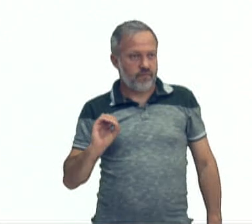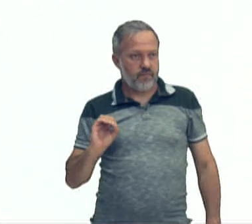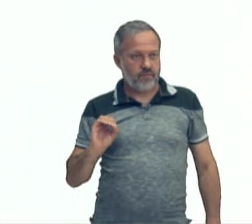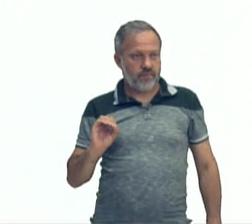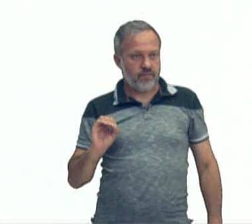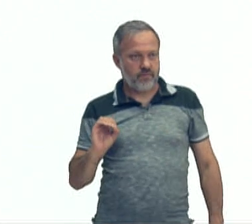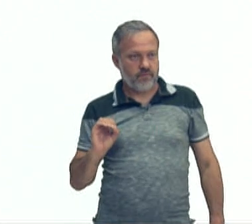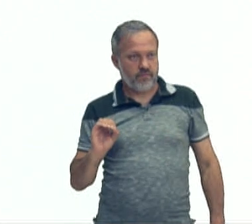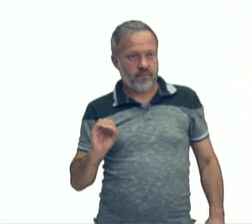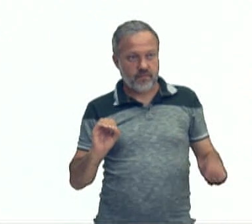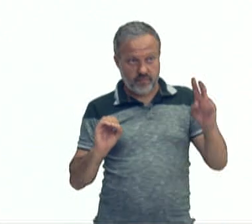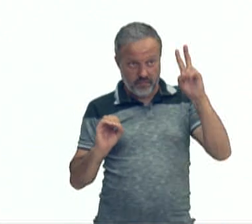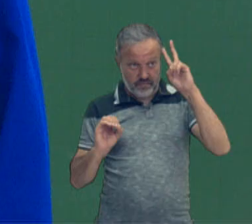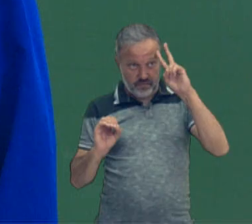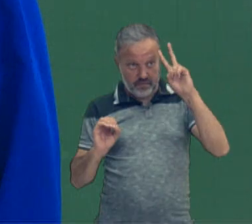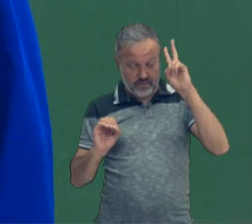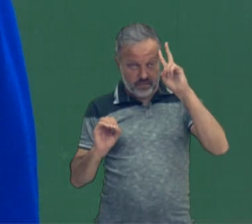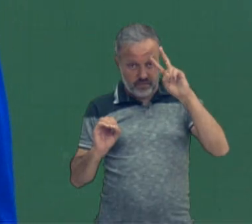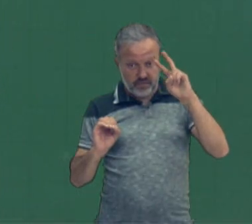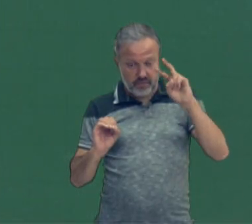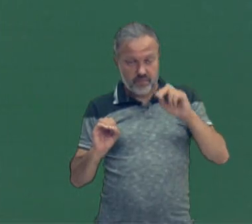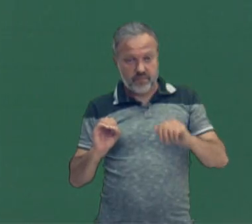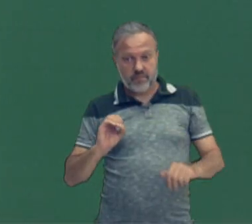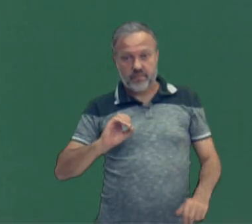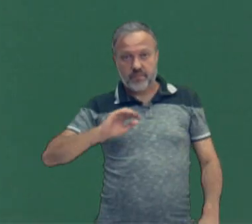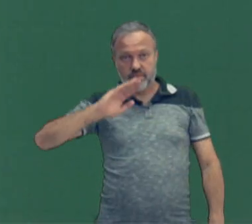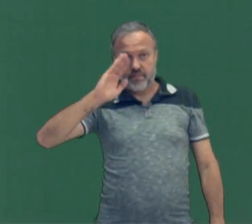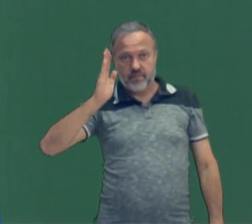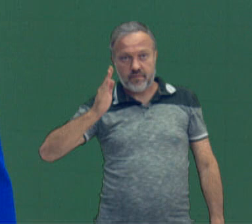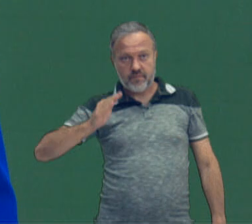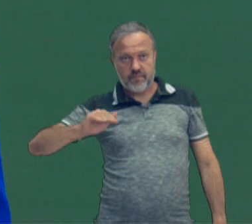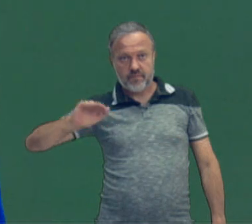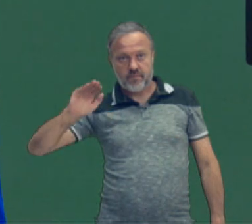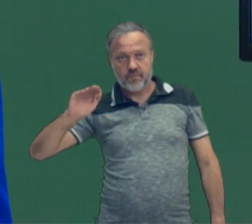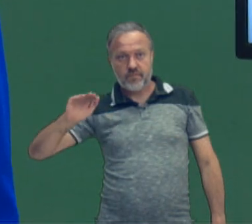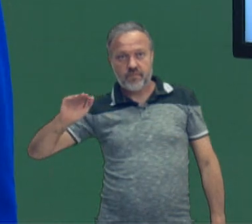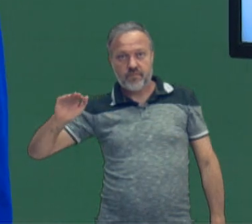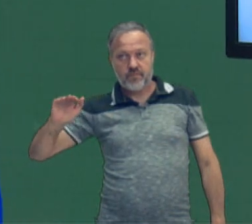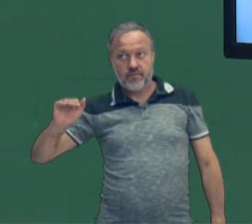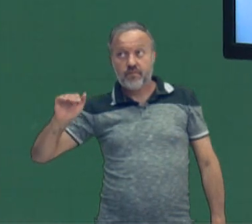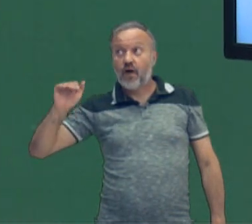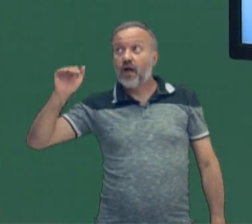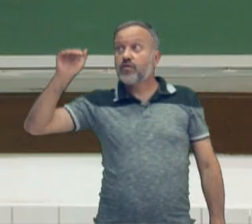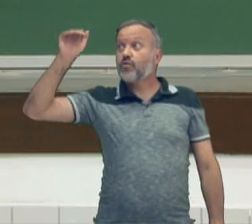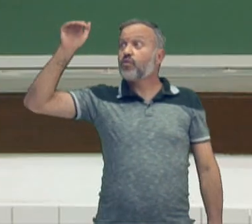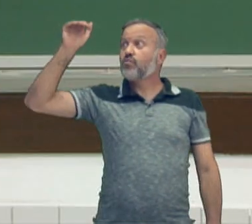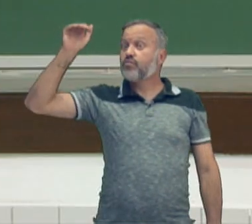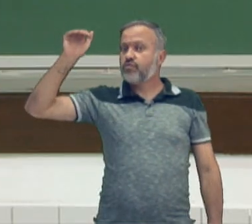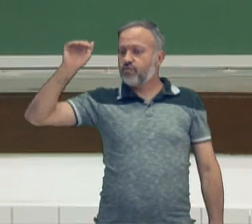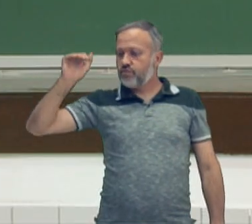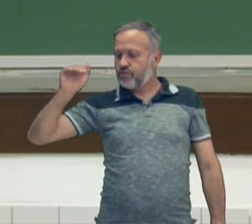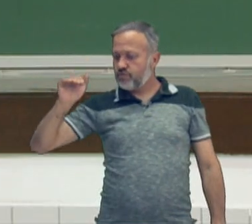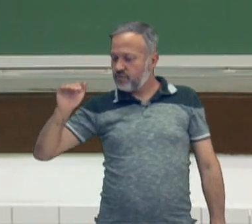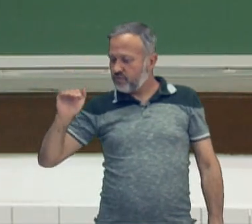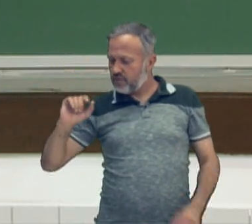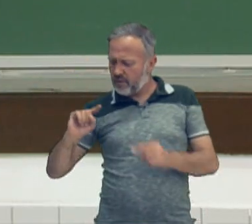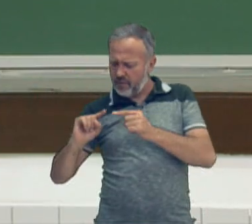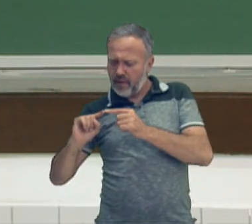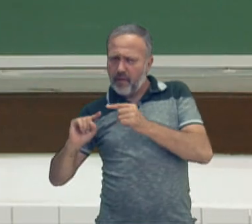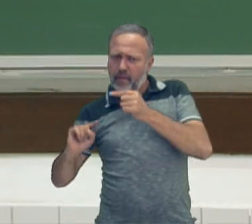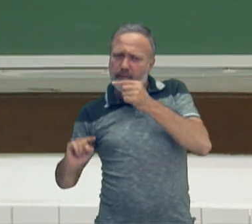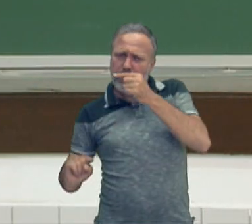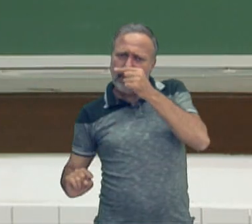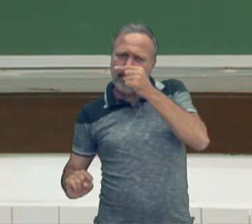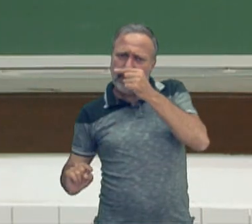elevada. Lembre, falou de relevo, falou de altitude. Relevo conecta com altitude, não tem